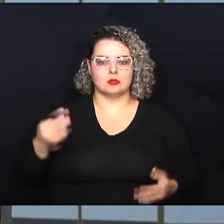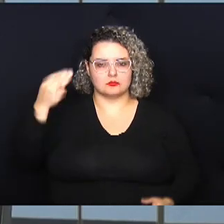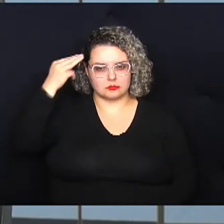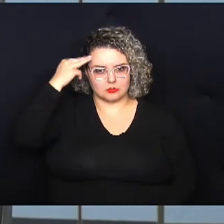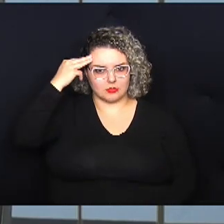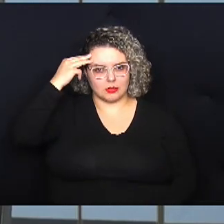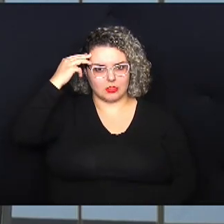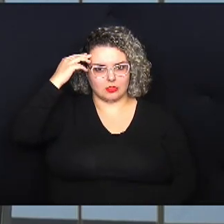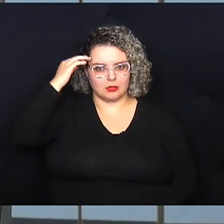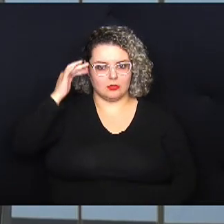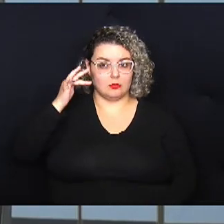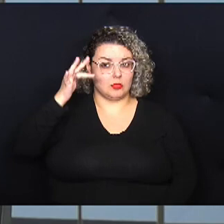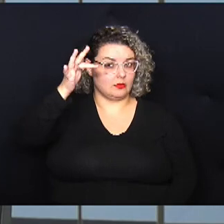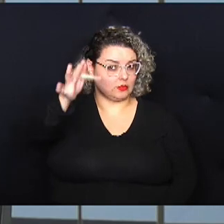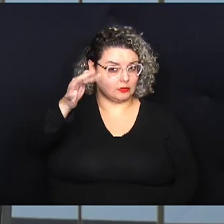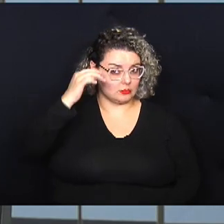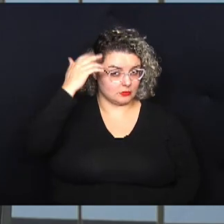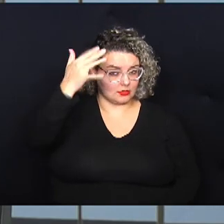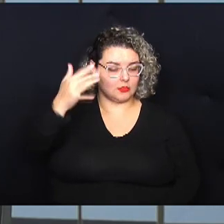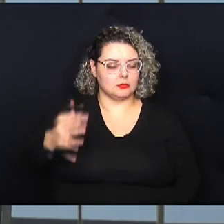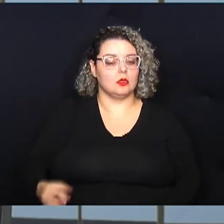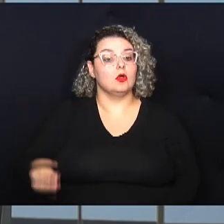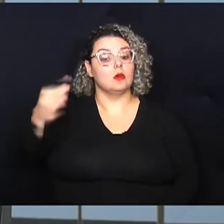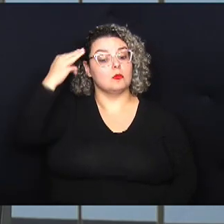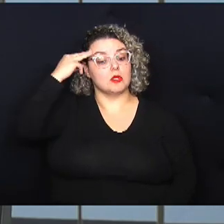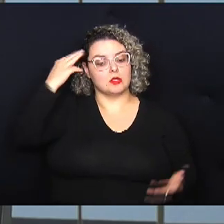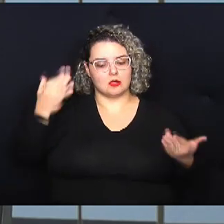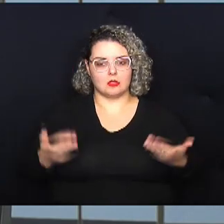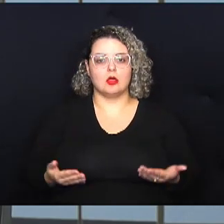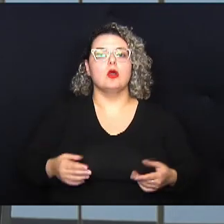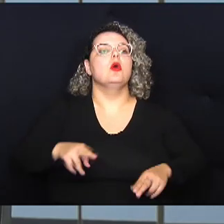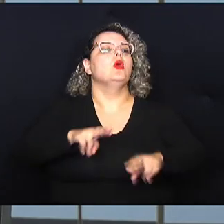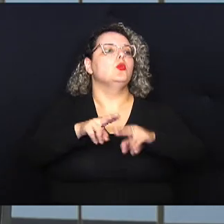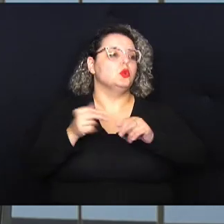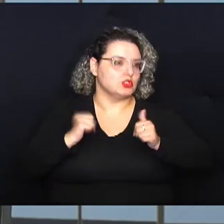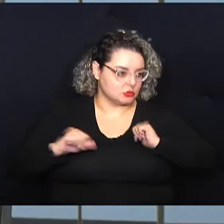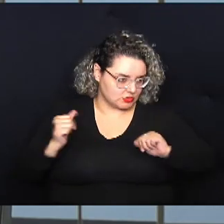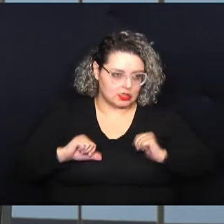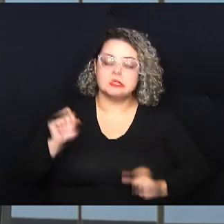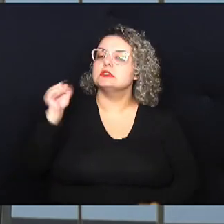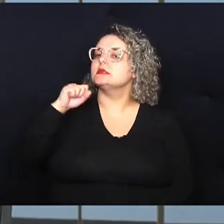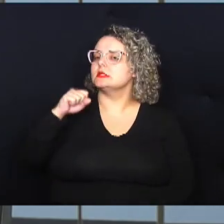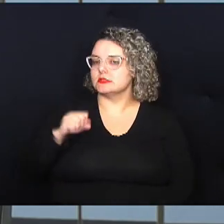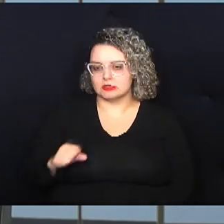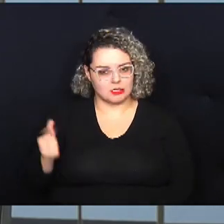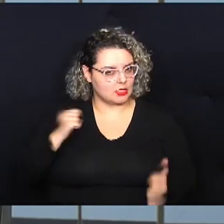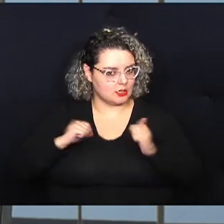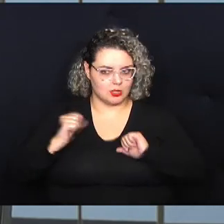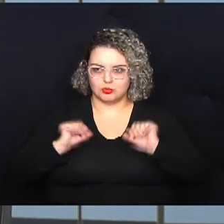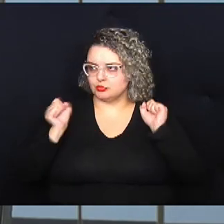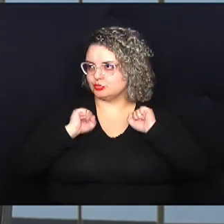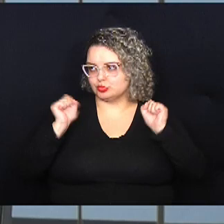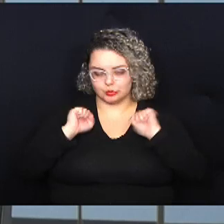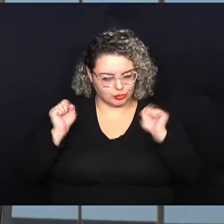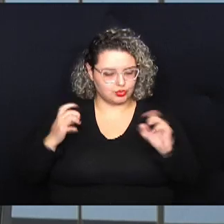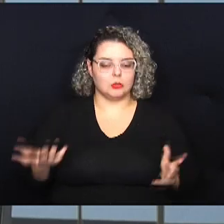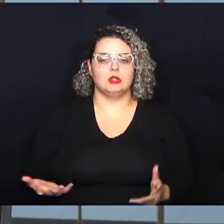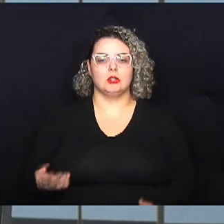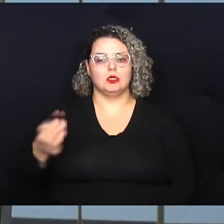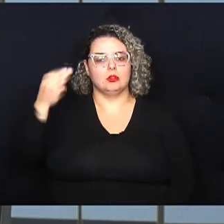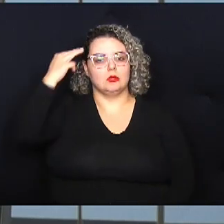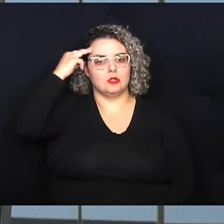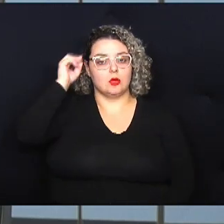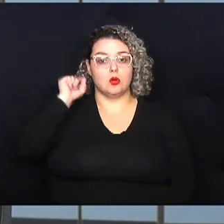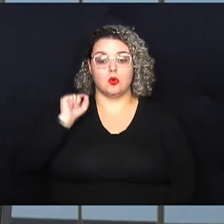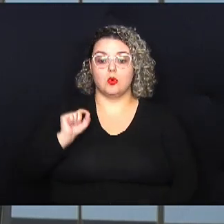voando para o futuro, né? Por isso que a gente vive com ansiedade, A ansiedade fica lá aflorada, né? Então, a mente está assim, o que eu tenho que